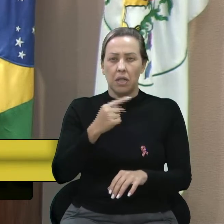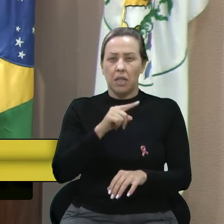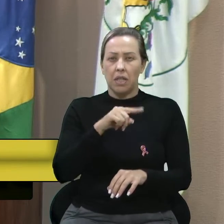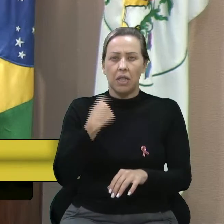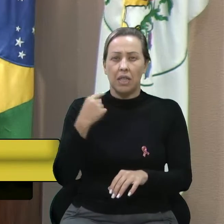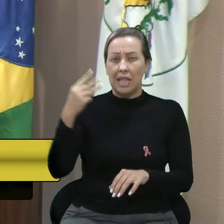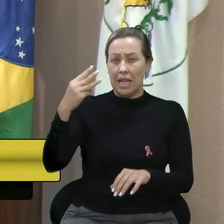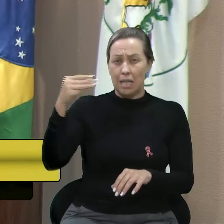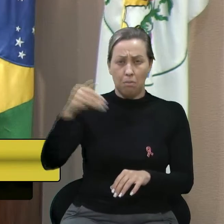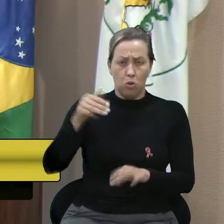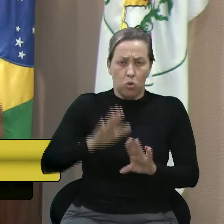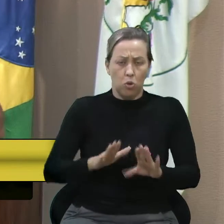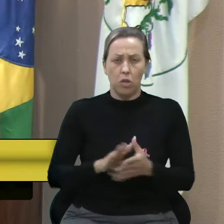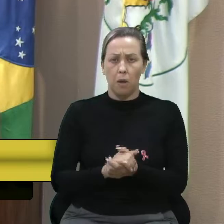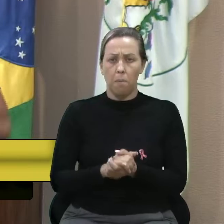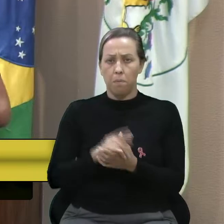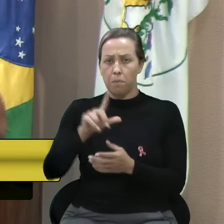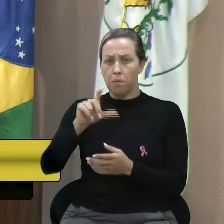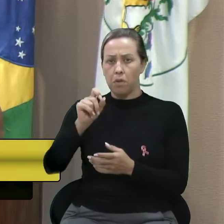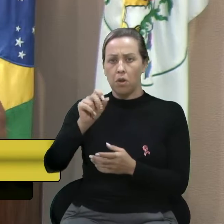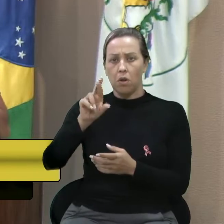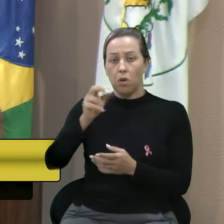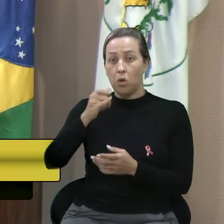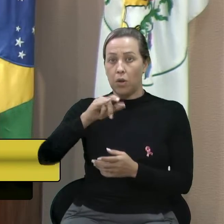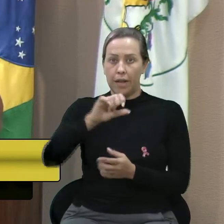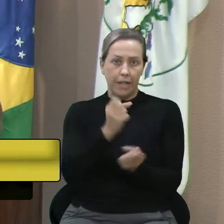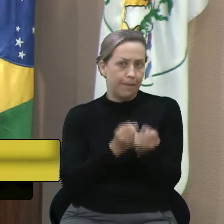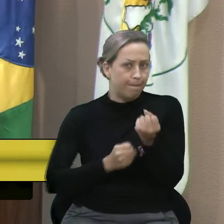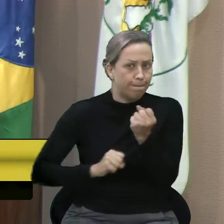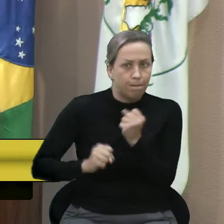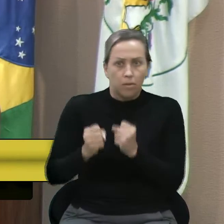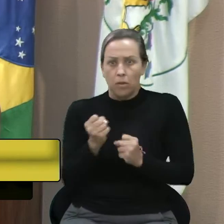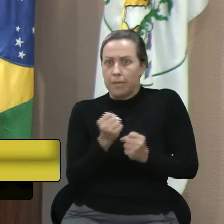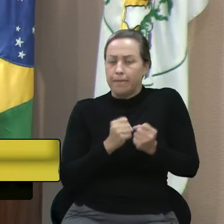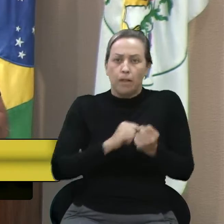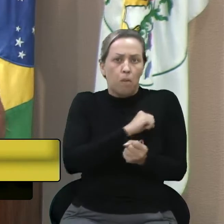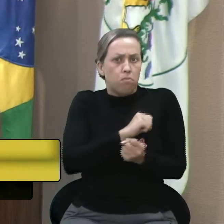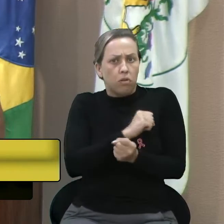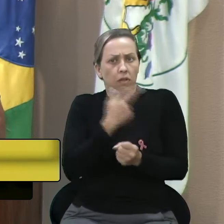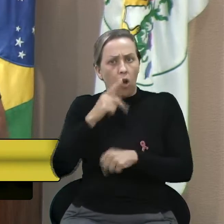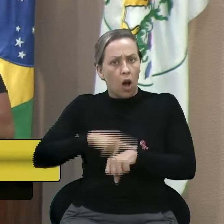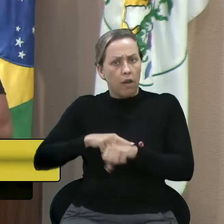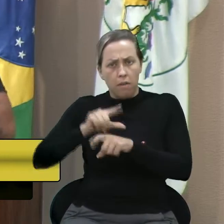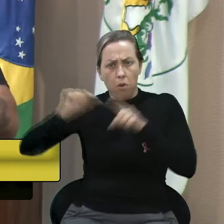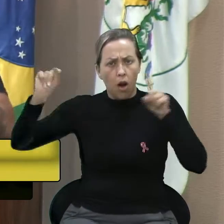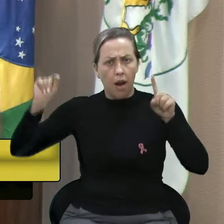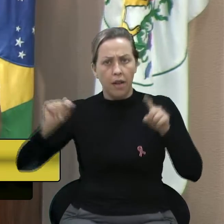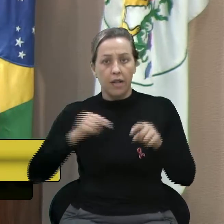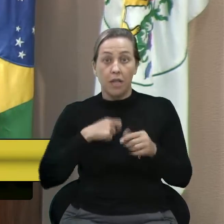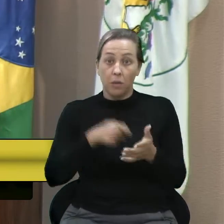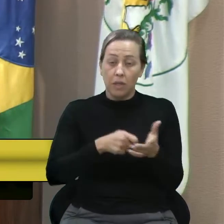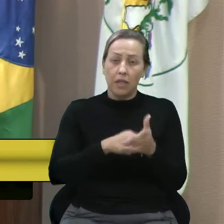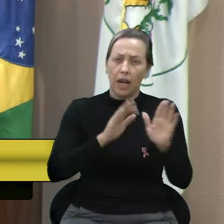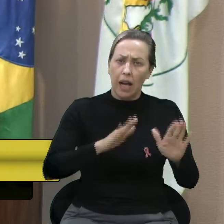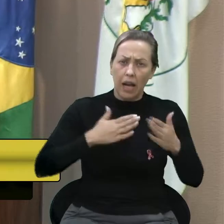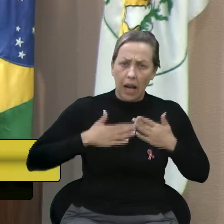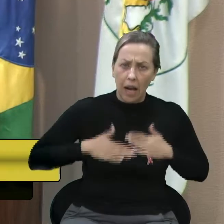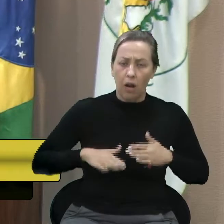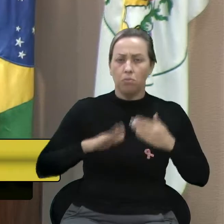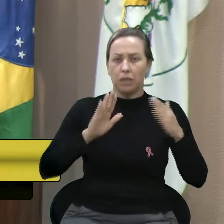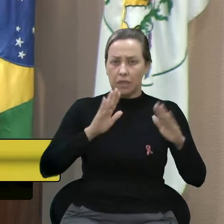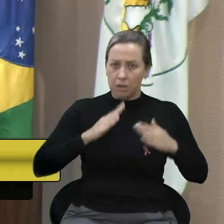uns 3 minutos. E a Lorene já estava inquieta e pé da vida, porque ela me disse que ia embora. E eu tentando, Lorene, não, a gente precisa